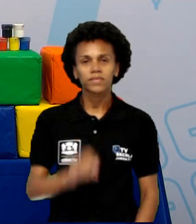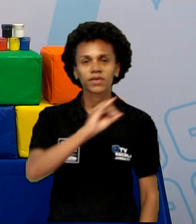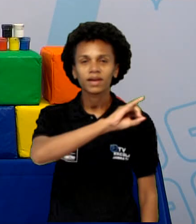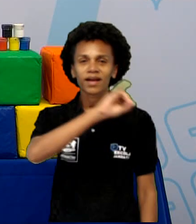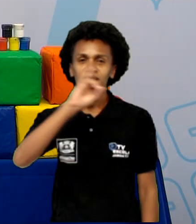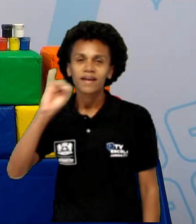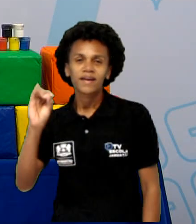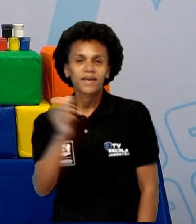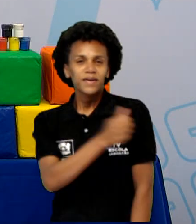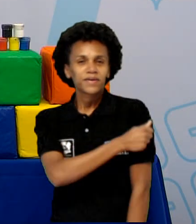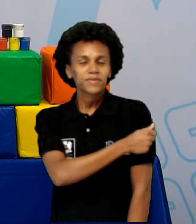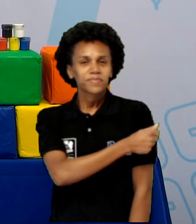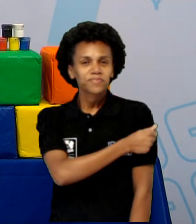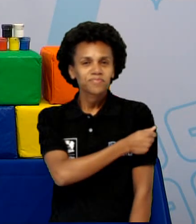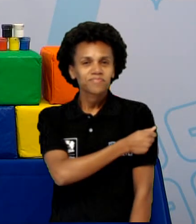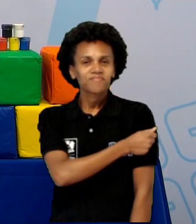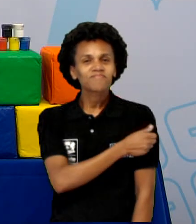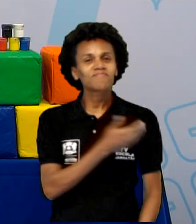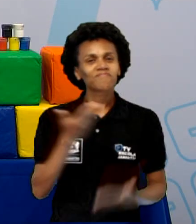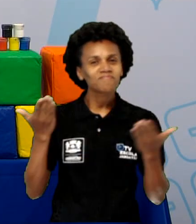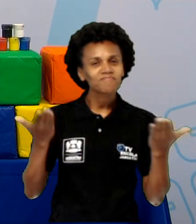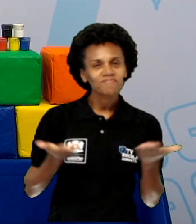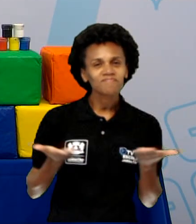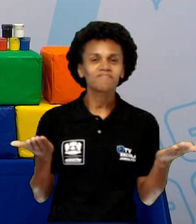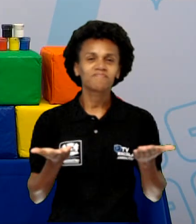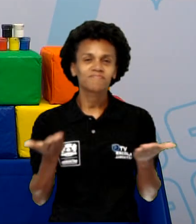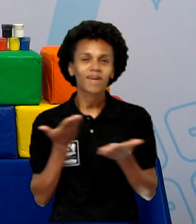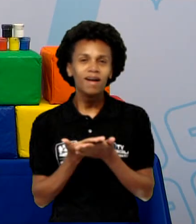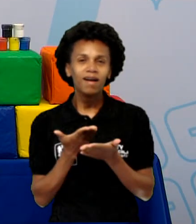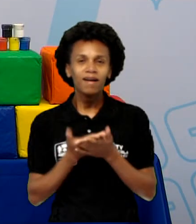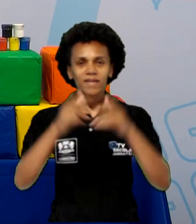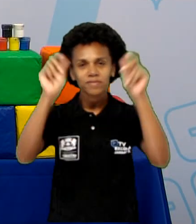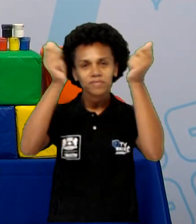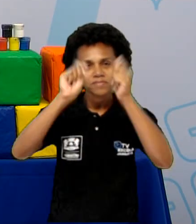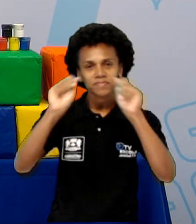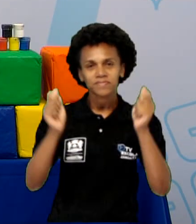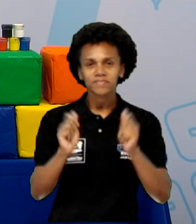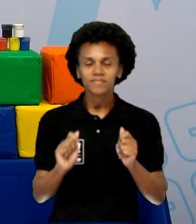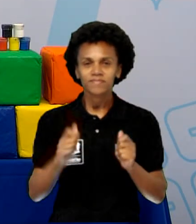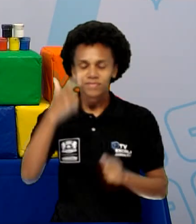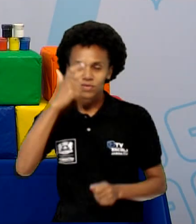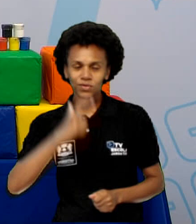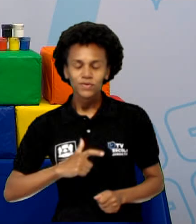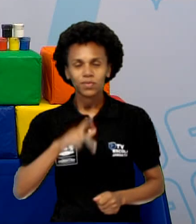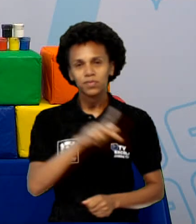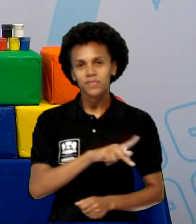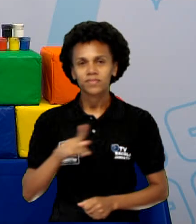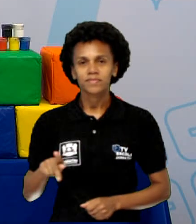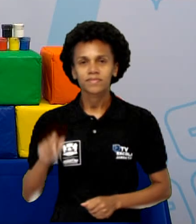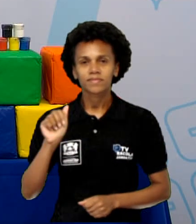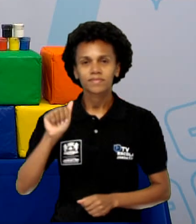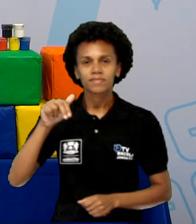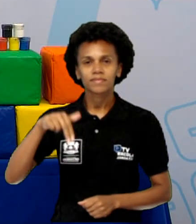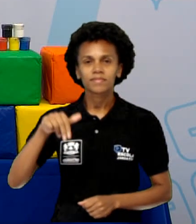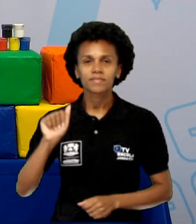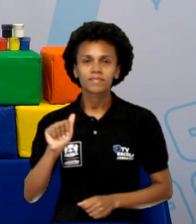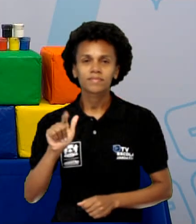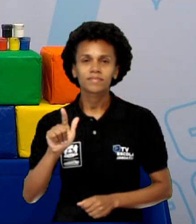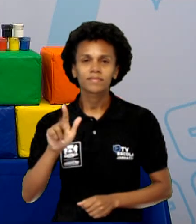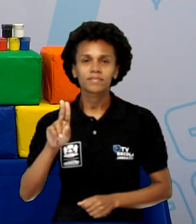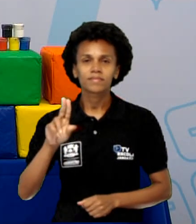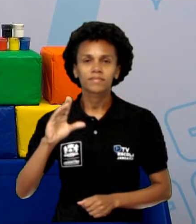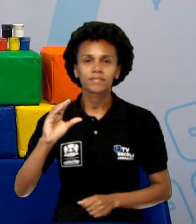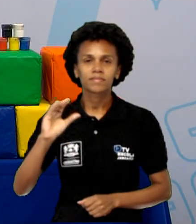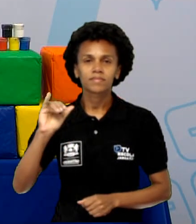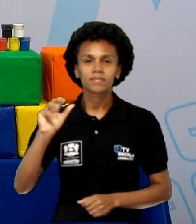Olá, estudantes! Estamos aqui para mais uma aula de arte. Eu sou a professora Ana Lúcia e hoje a aula de arte nós